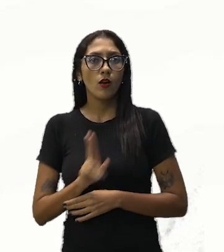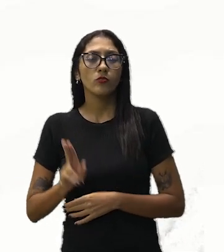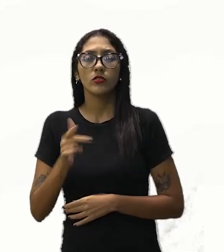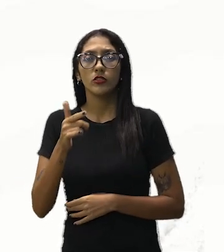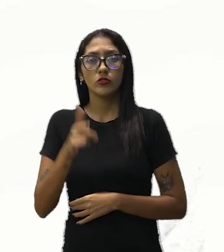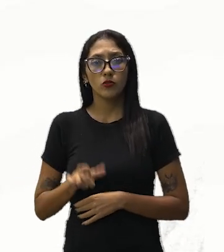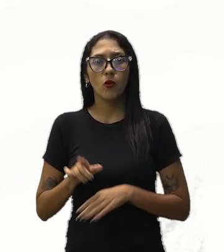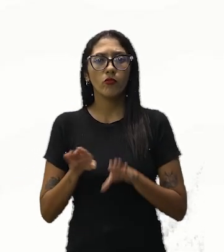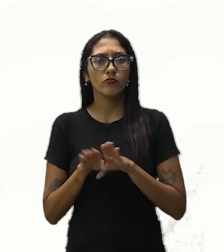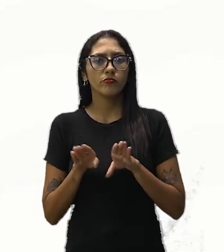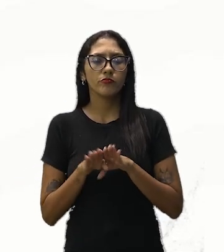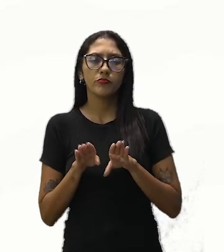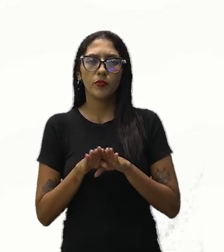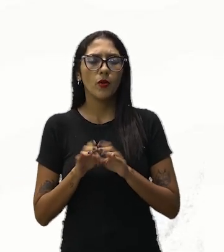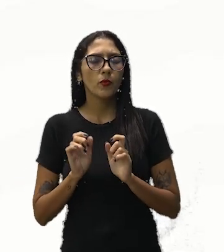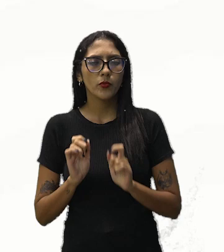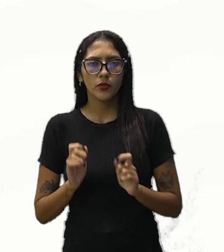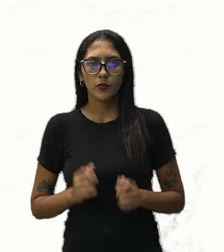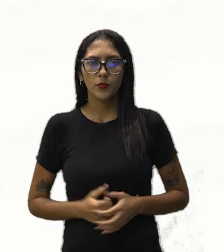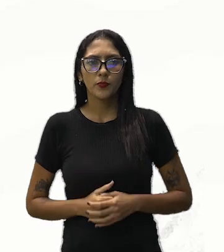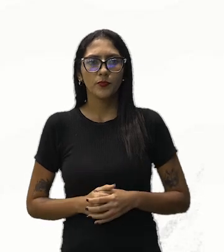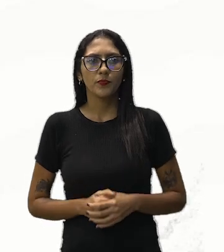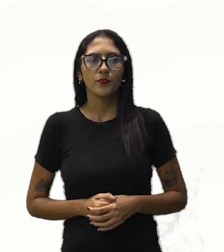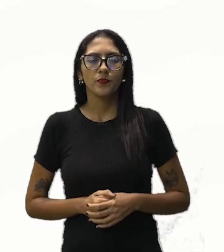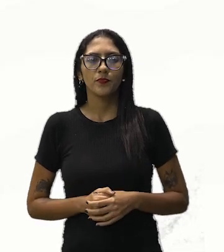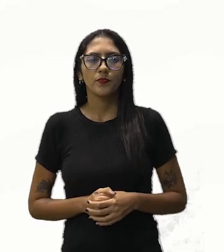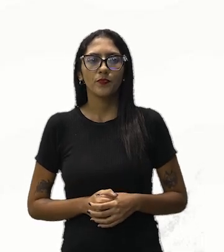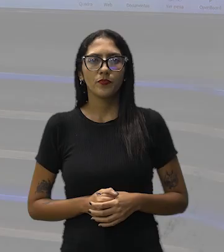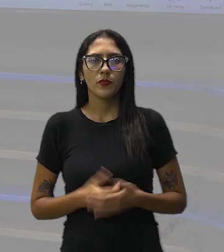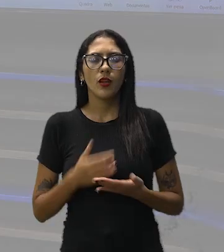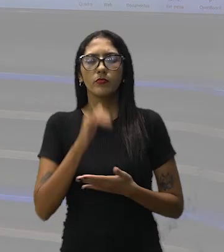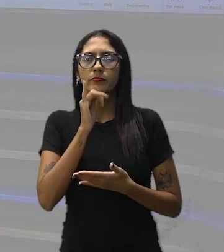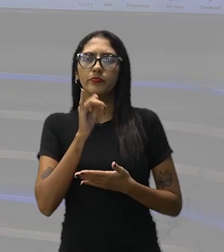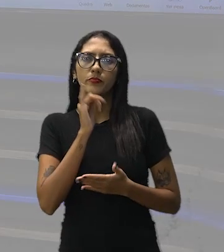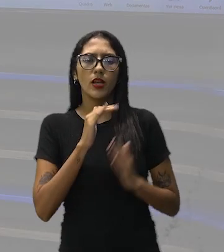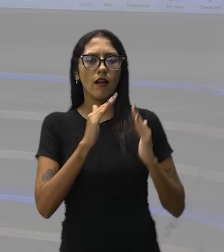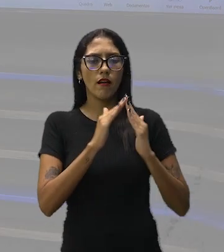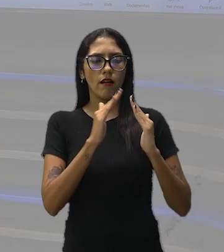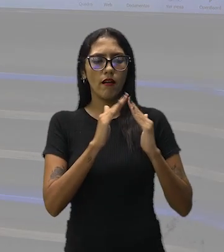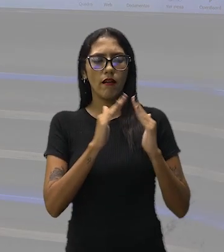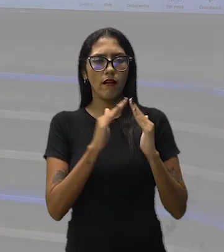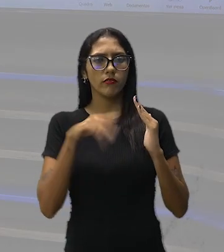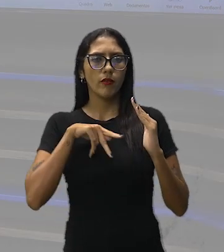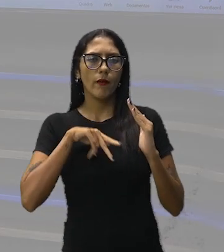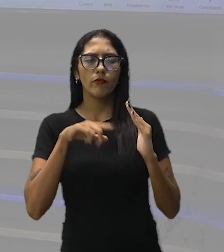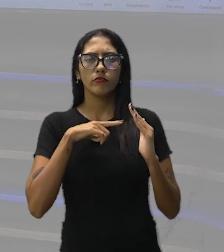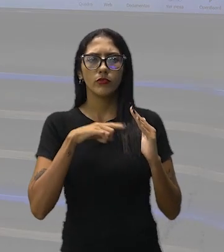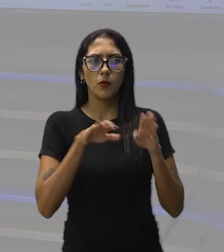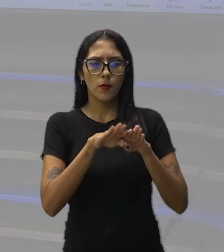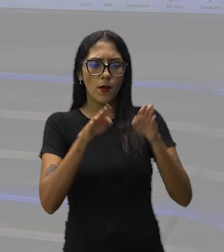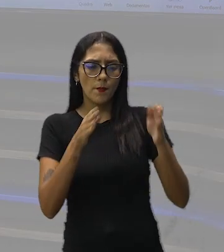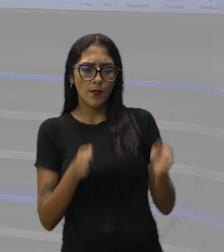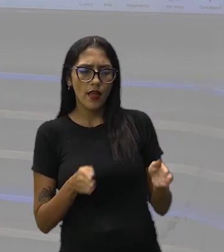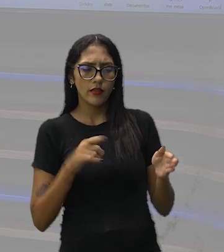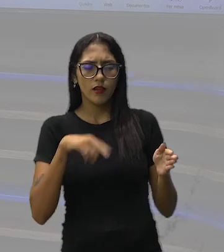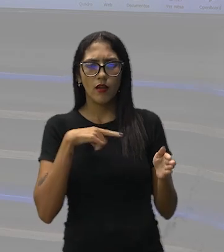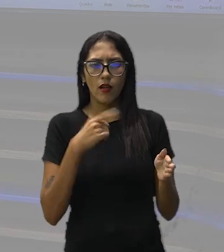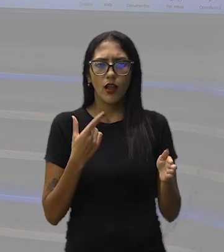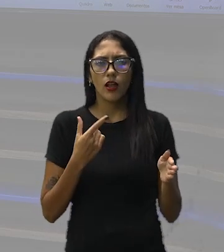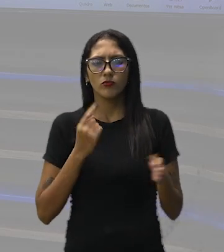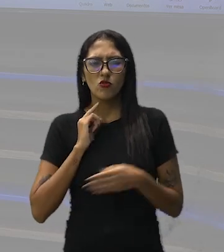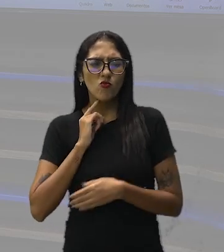e mobílias. Ou seja, de repente você tem ali na sua casa aquela mesinha que está um pouco enferrujada,